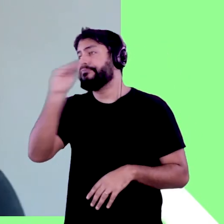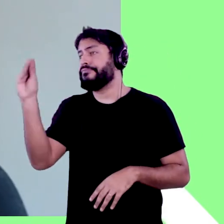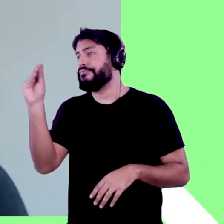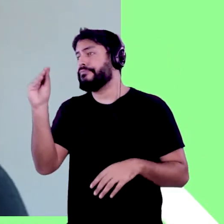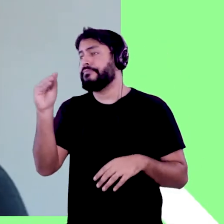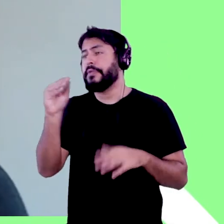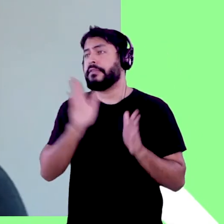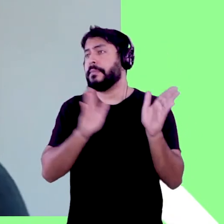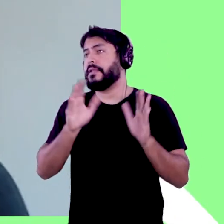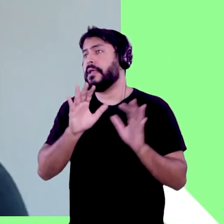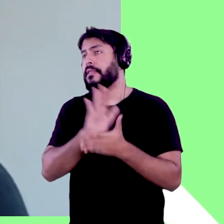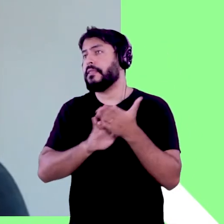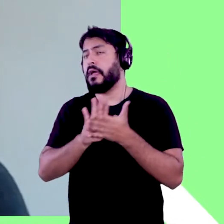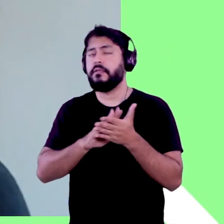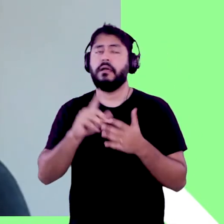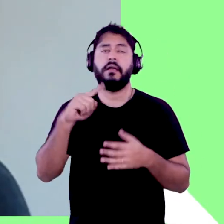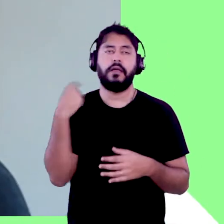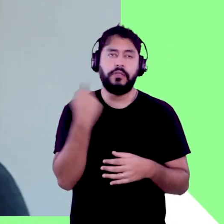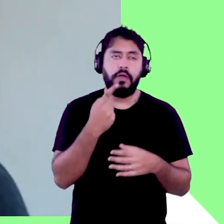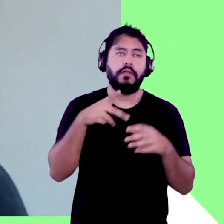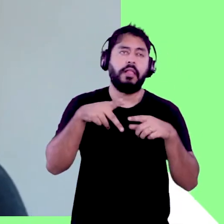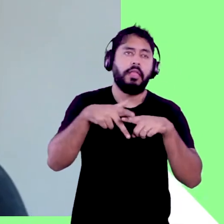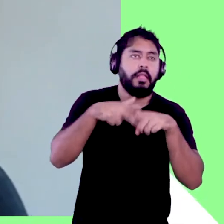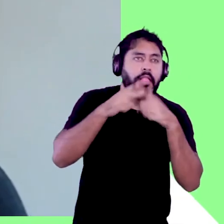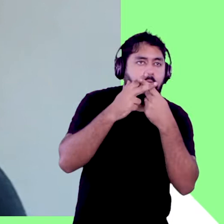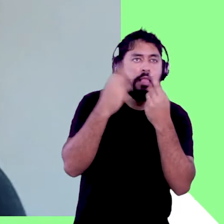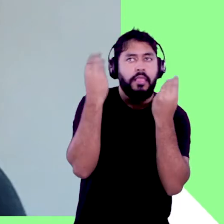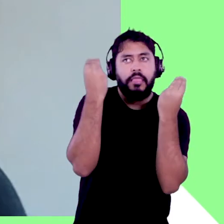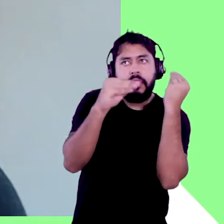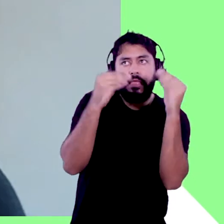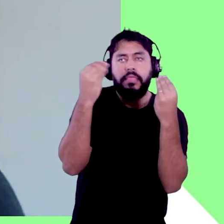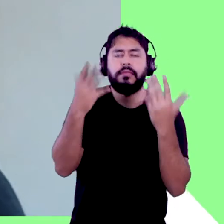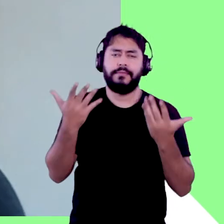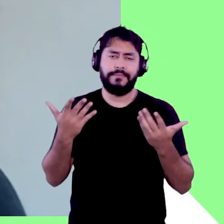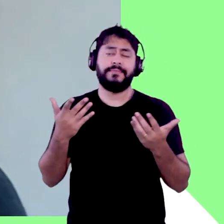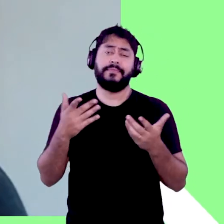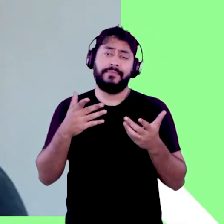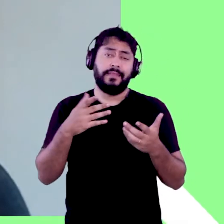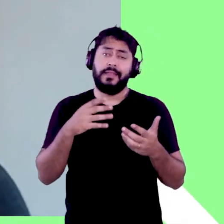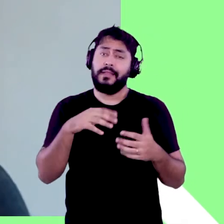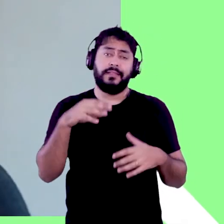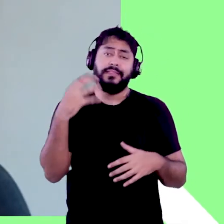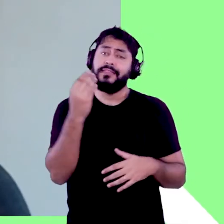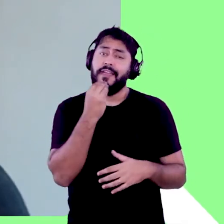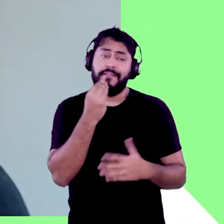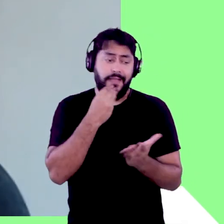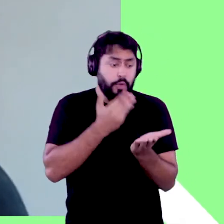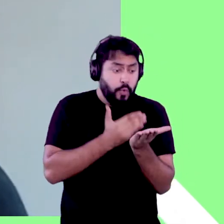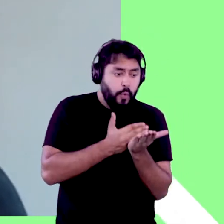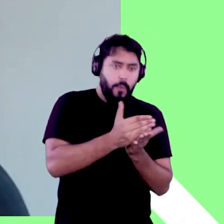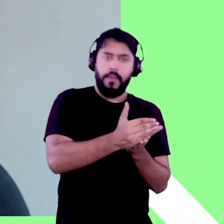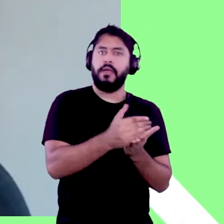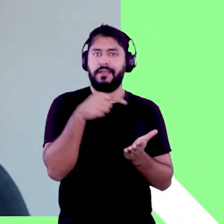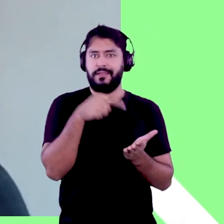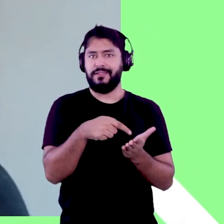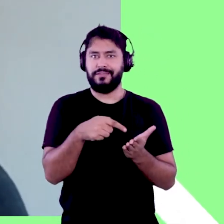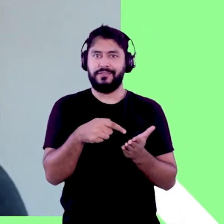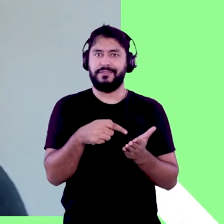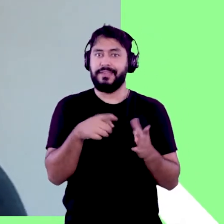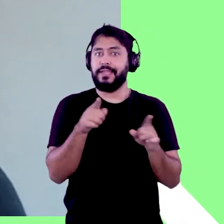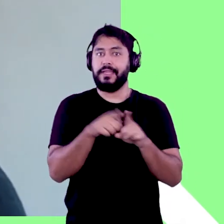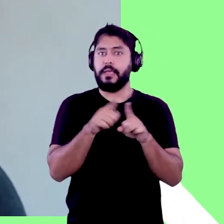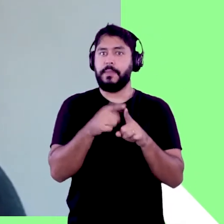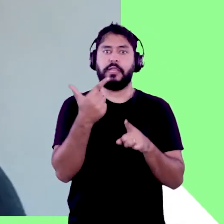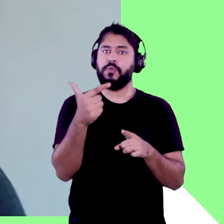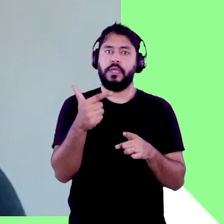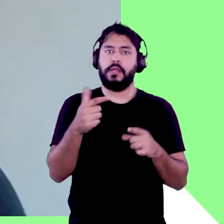recursos, e sendo que desde o princípio já daria para fazer e não teria custo extra, né? Isso que é muito interessante, né? A